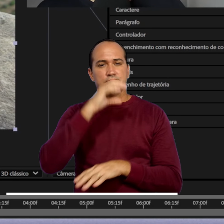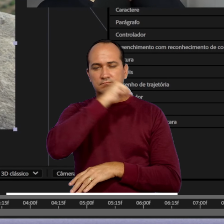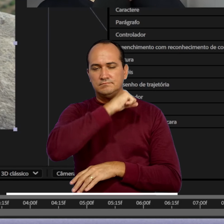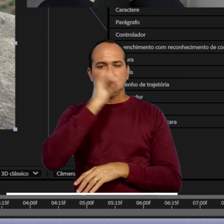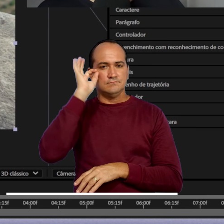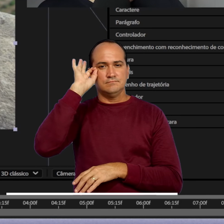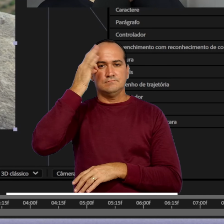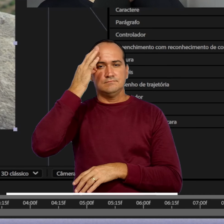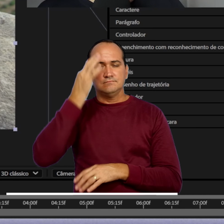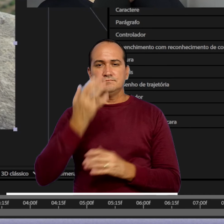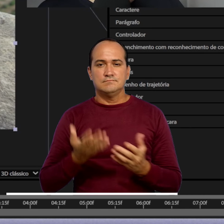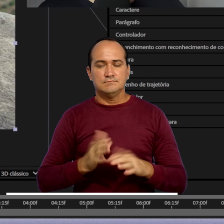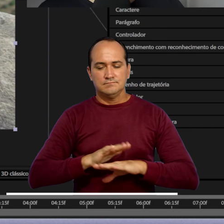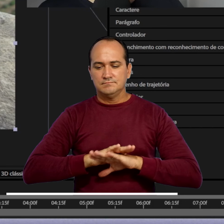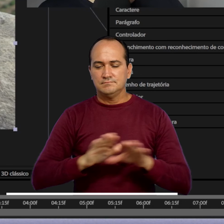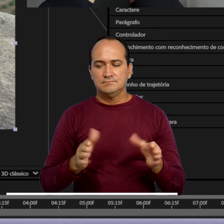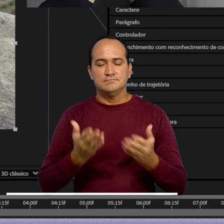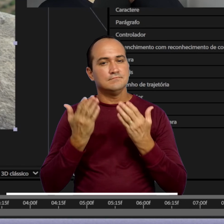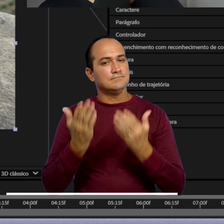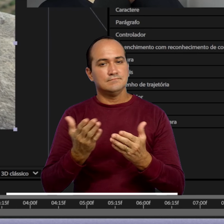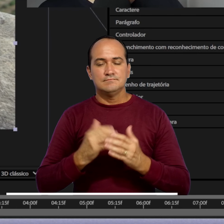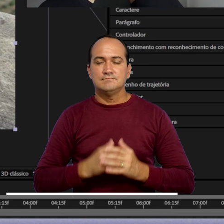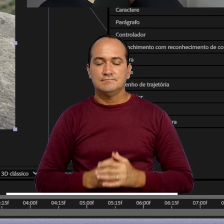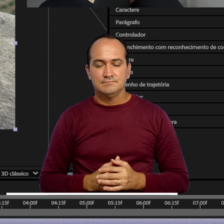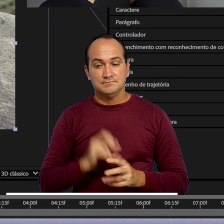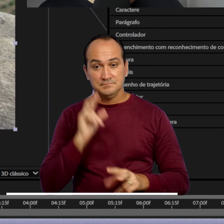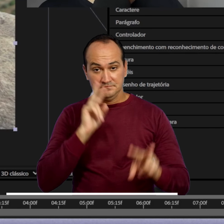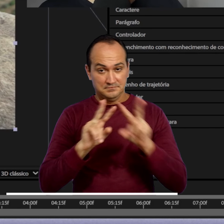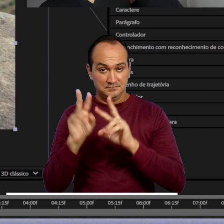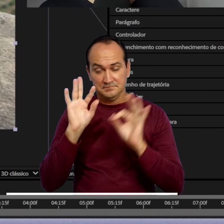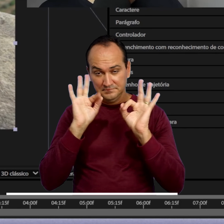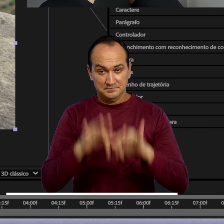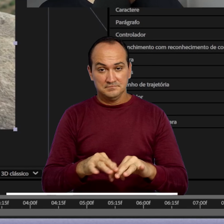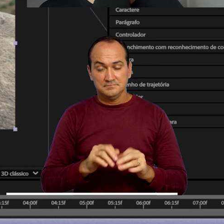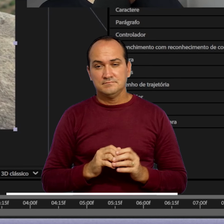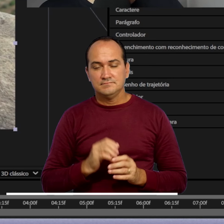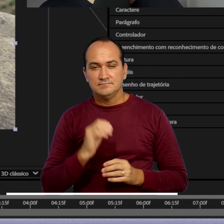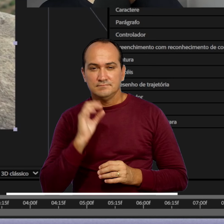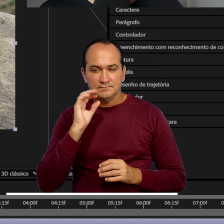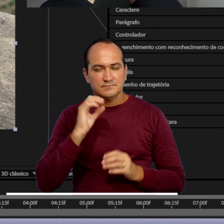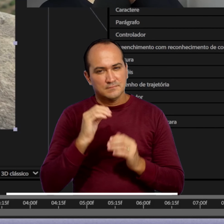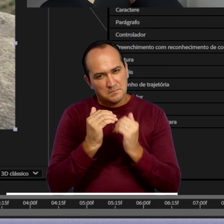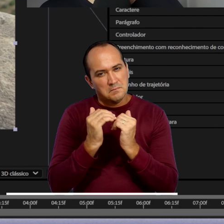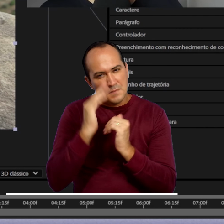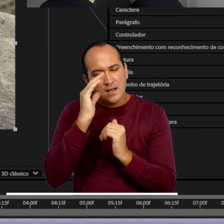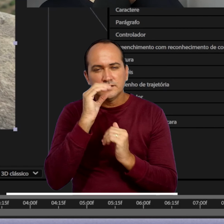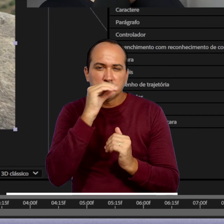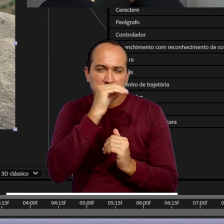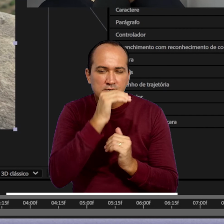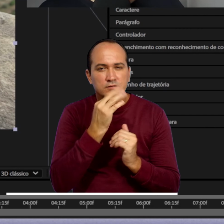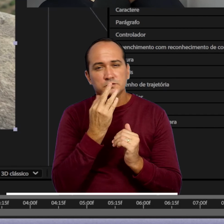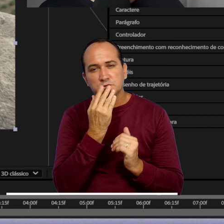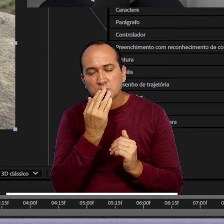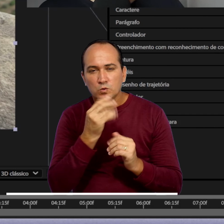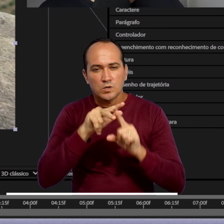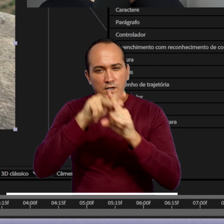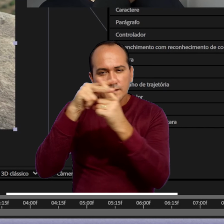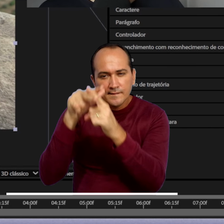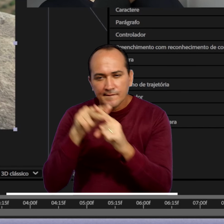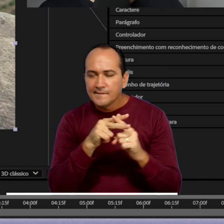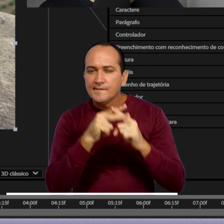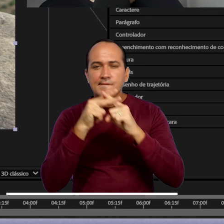Pronto, bem rápido aqui, tipo só ajustar aqui a visualização final, acho que um pouco mais quente, e